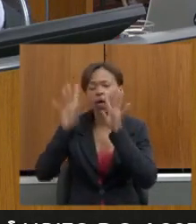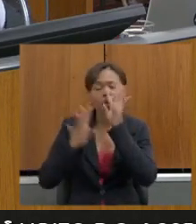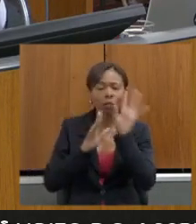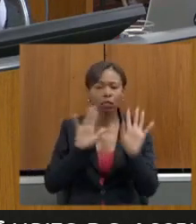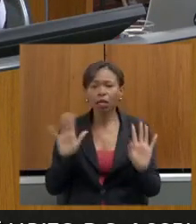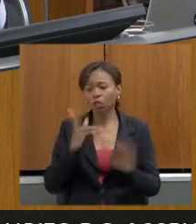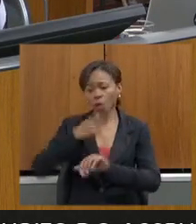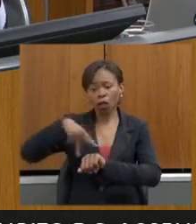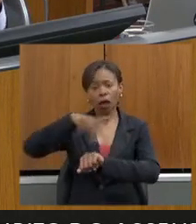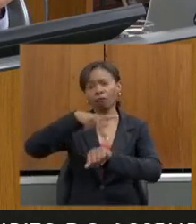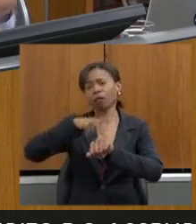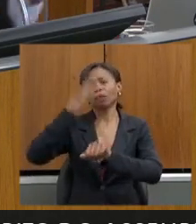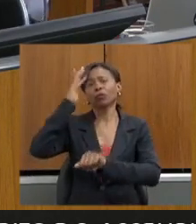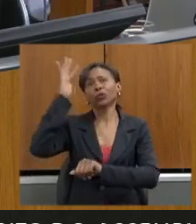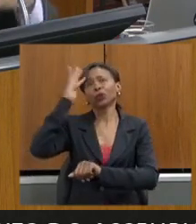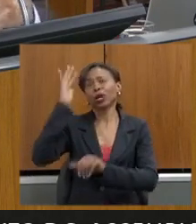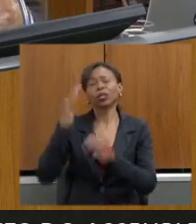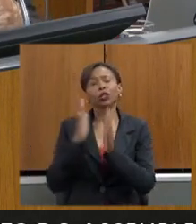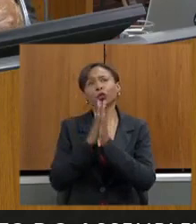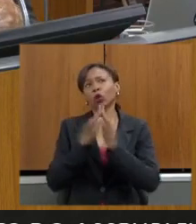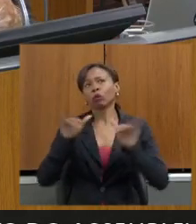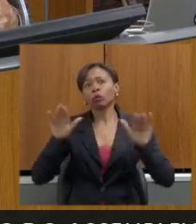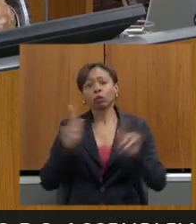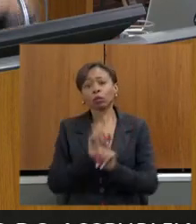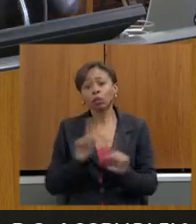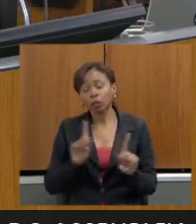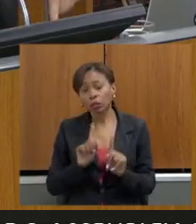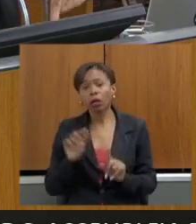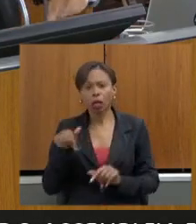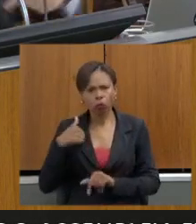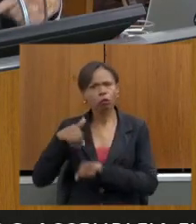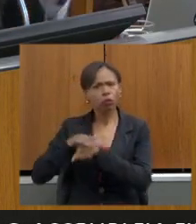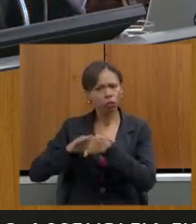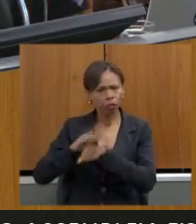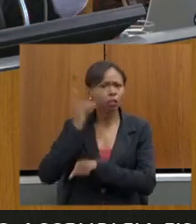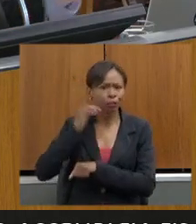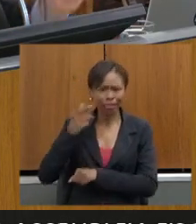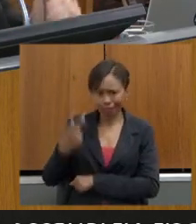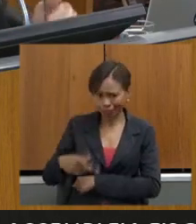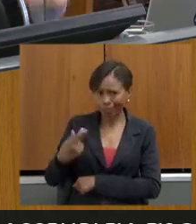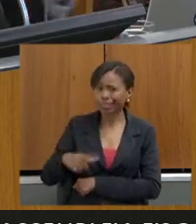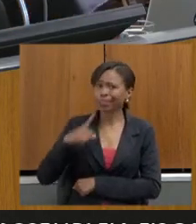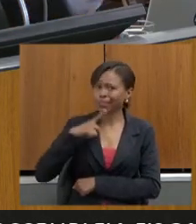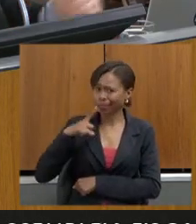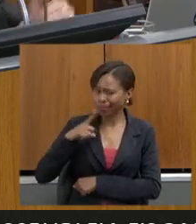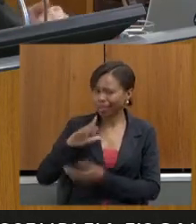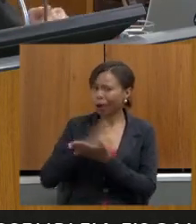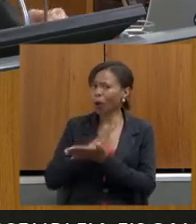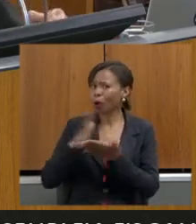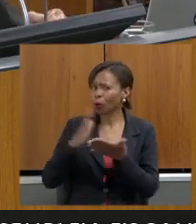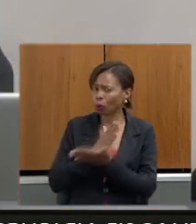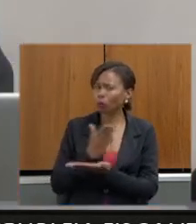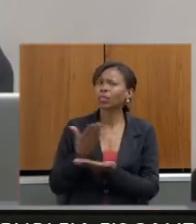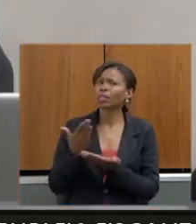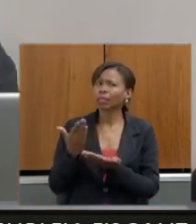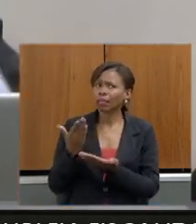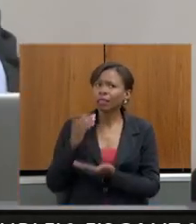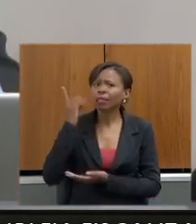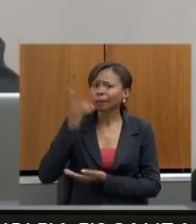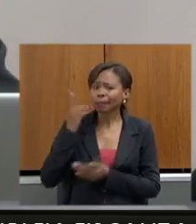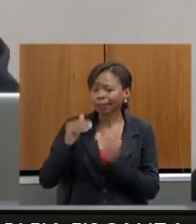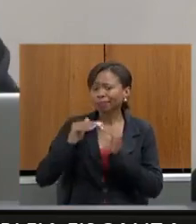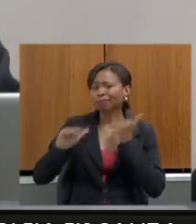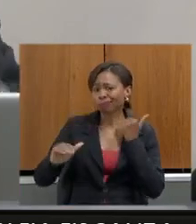existe né meu país de Alice como almoço e eu comecei pelos deputados é que aqui também tem Deputado intenso assim deputadas e deputados é